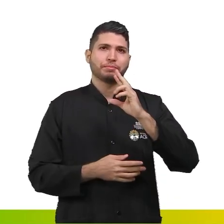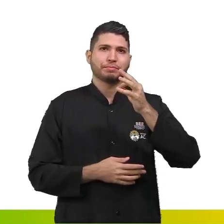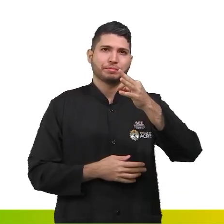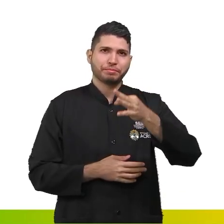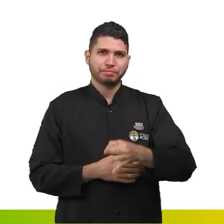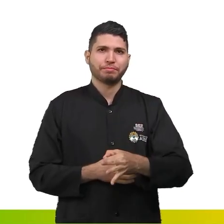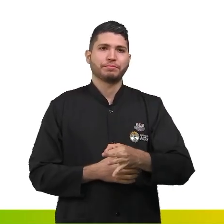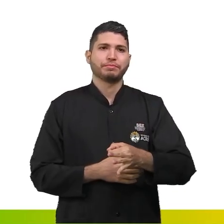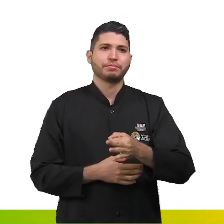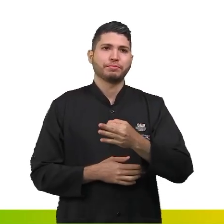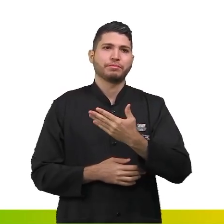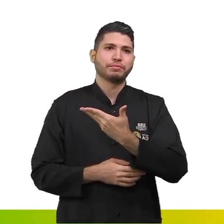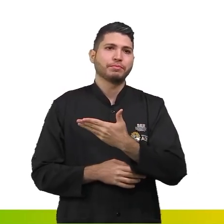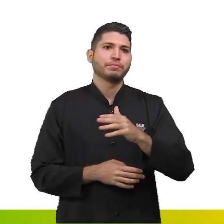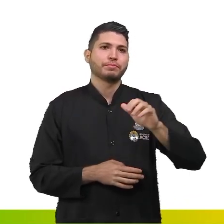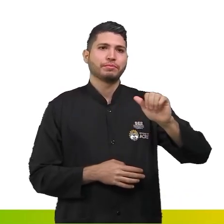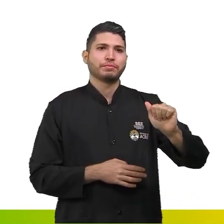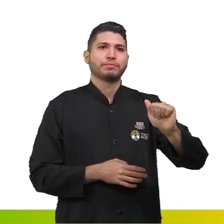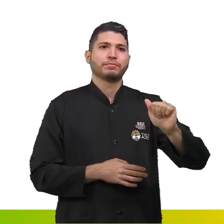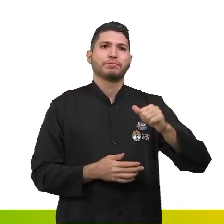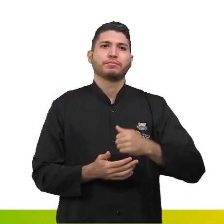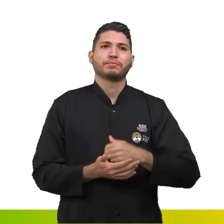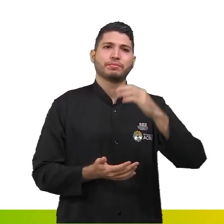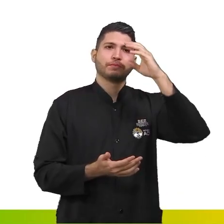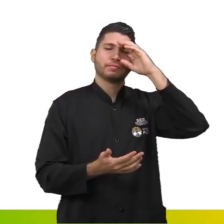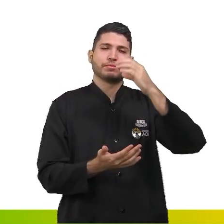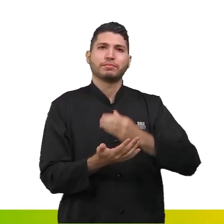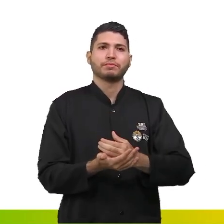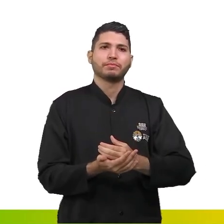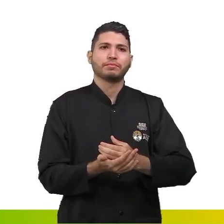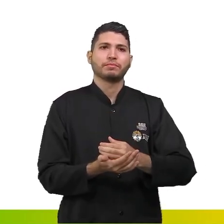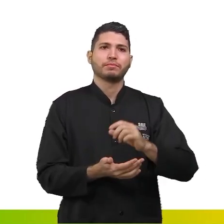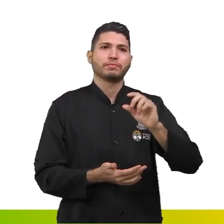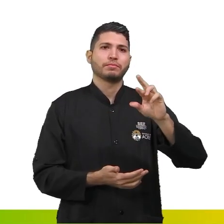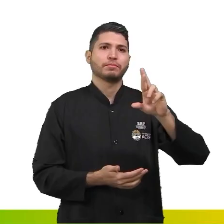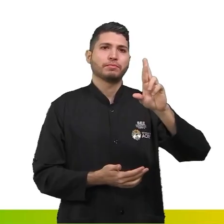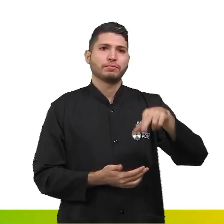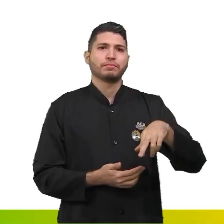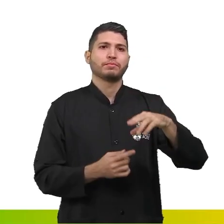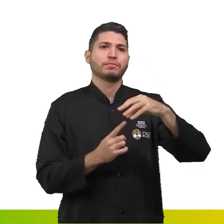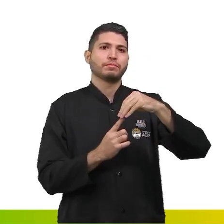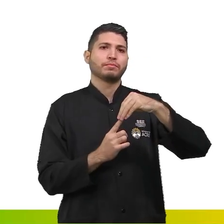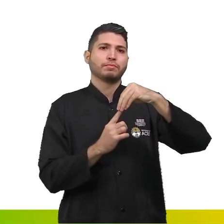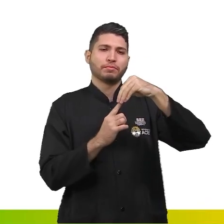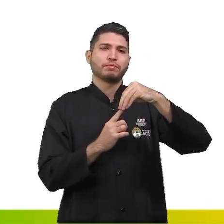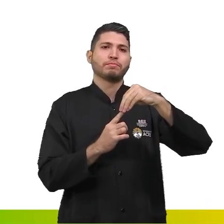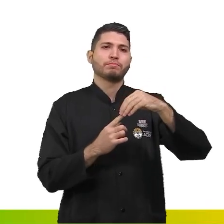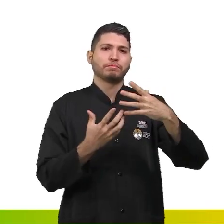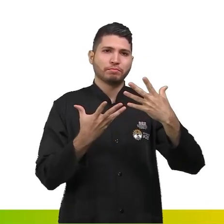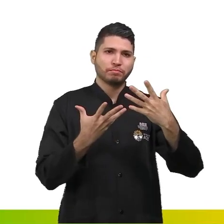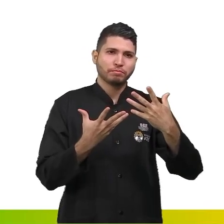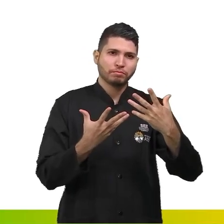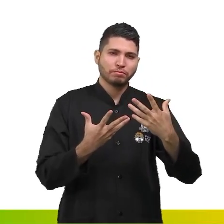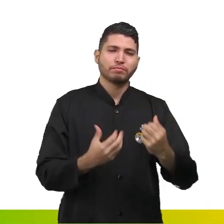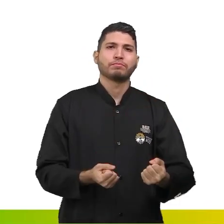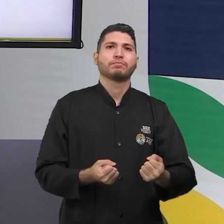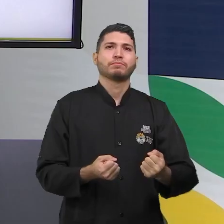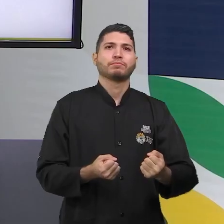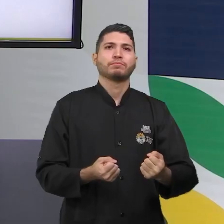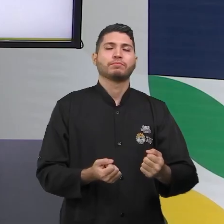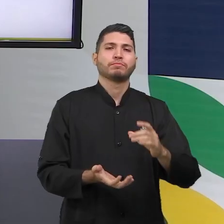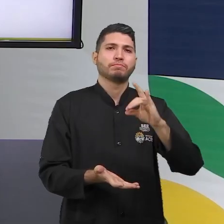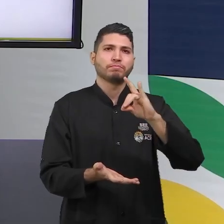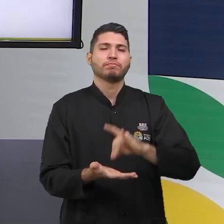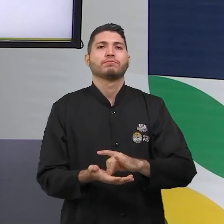Olha aí. Letra A. A crença de que a razão é a única fonte válida de conhecimento, até porque